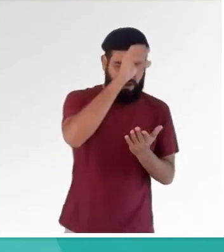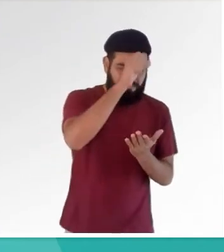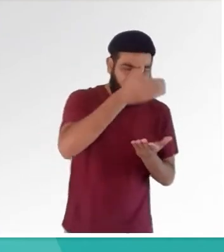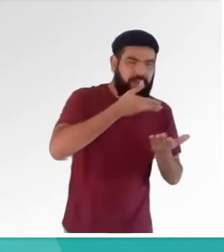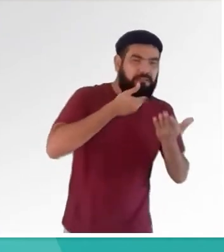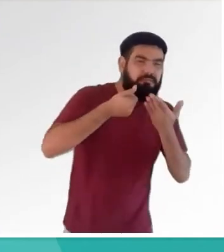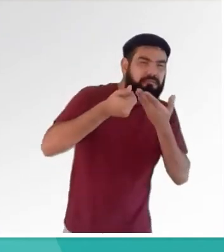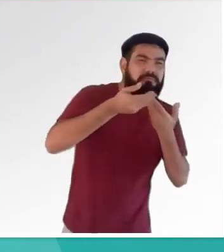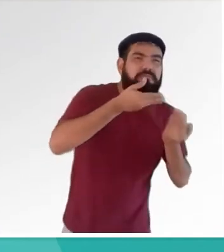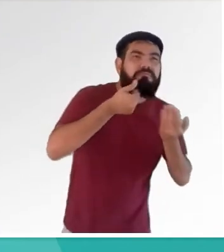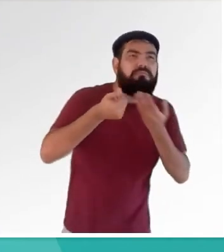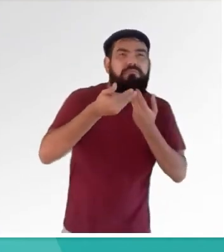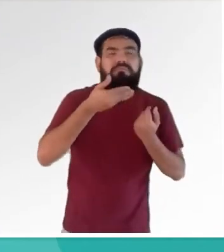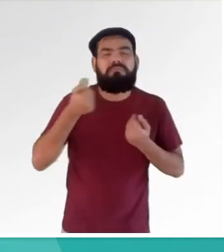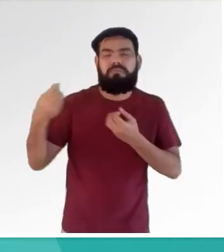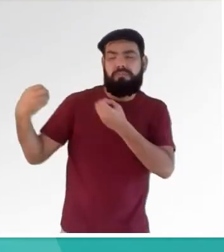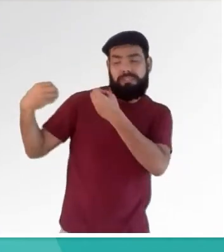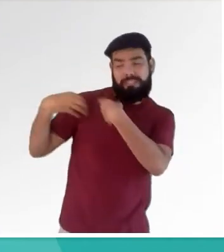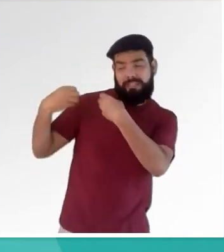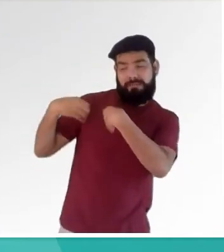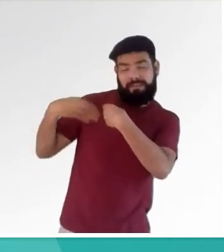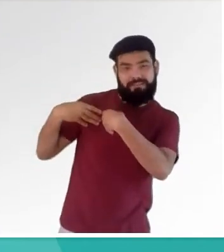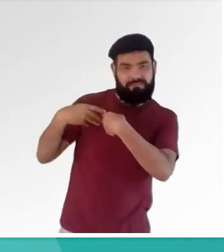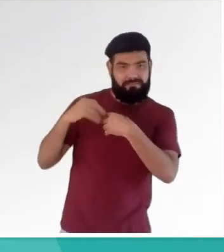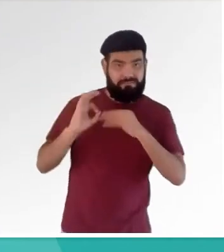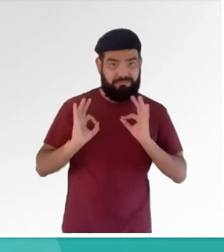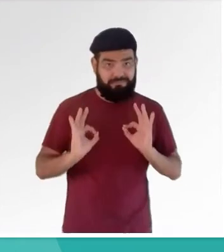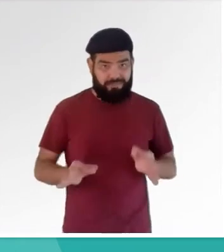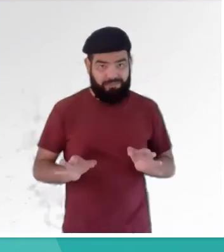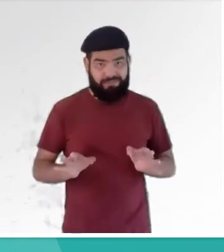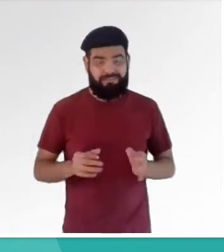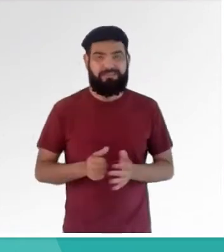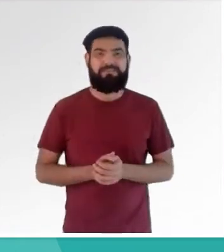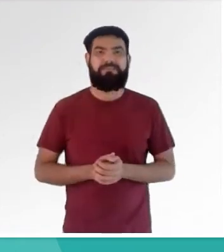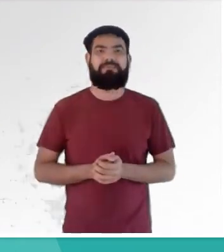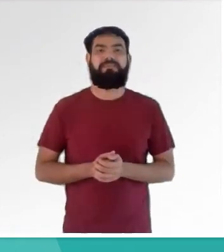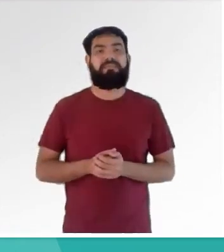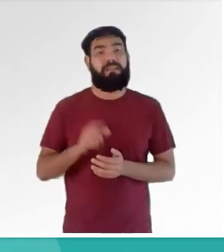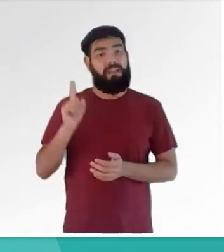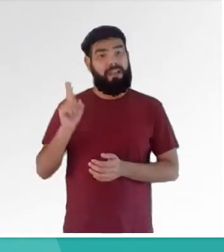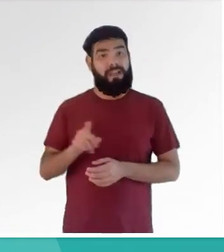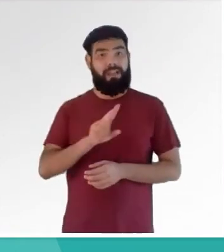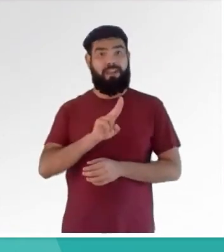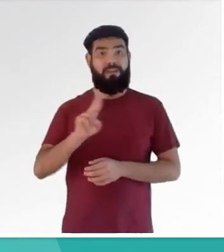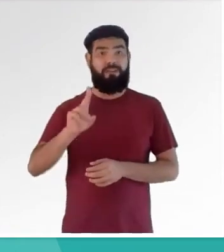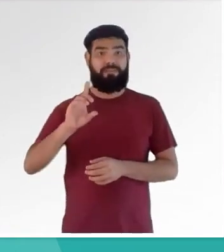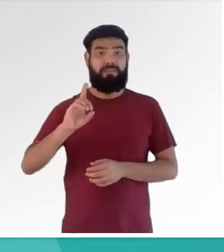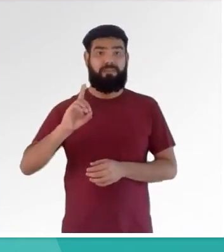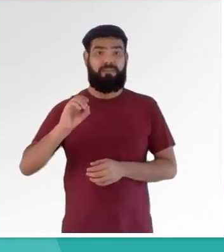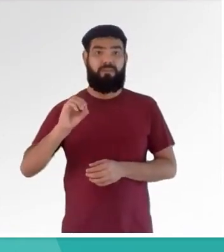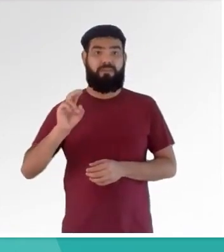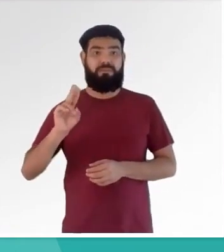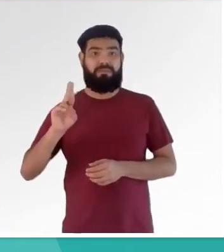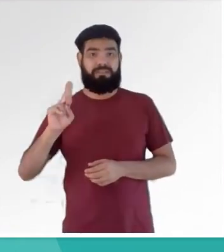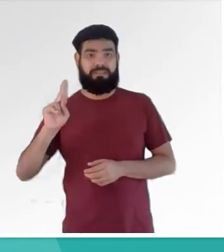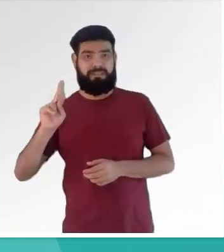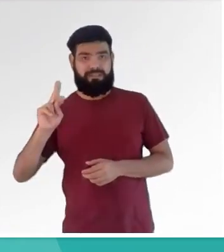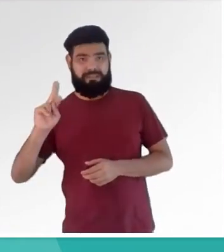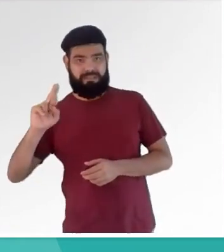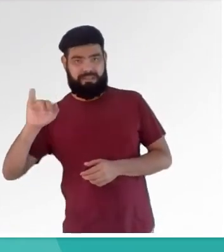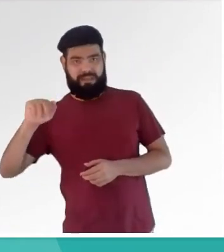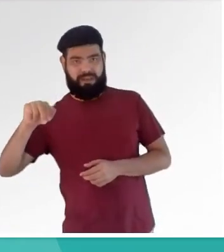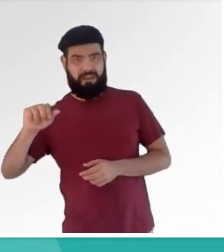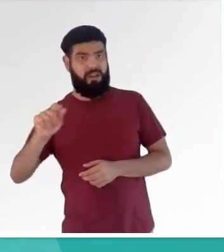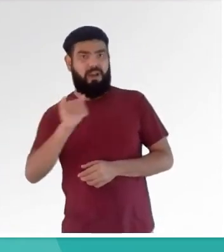ensinamentos. Tá certo? Então, isso é doutrina. E não se